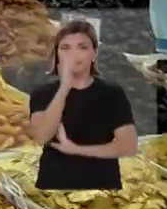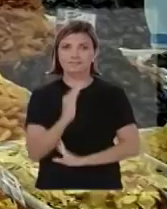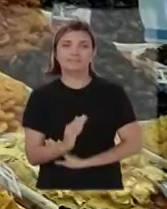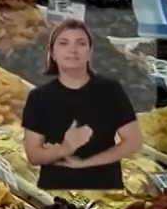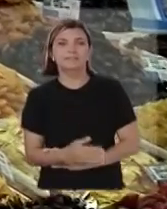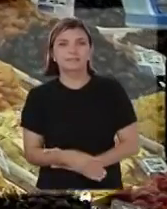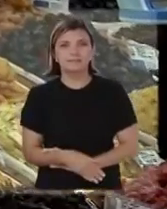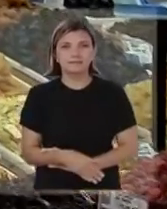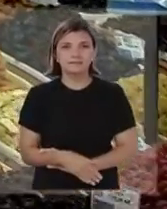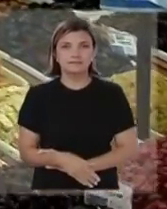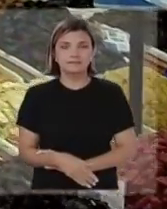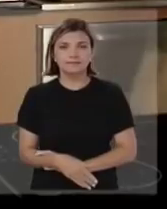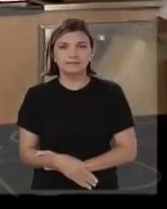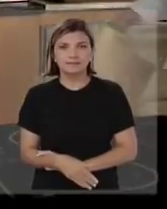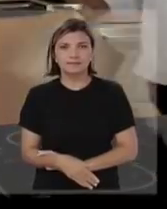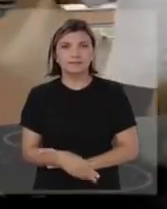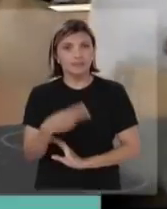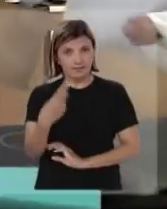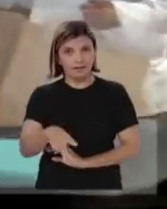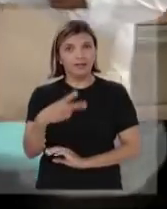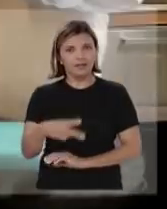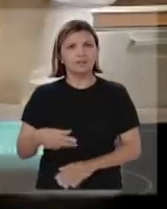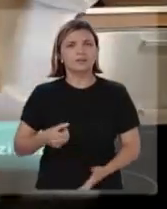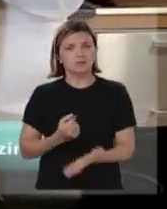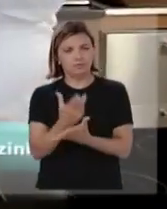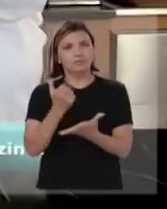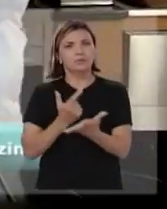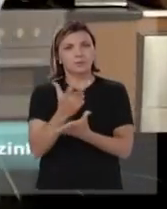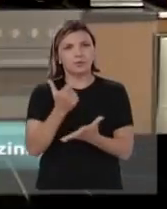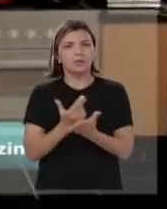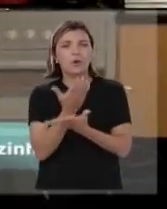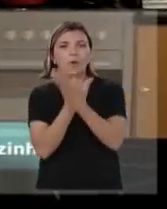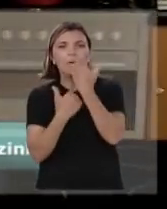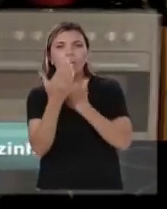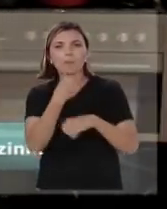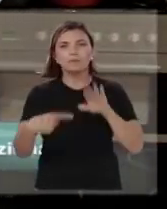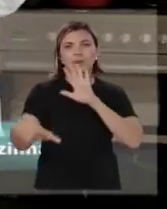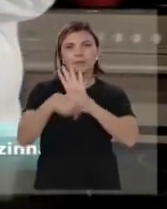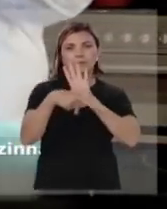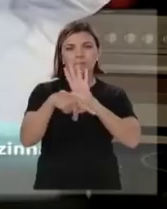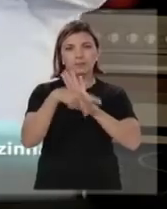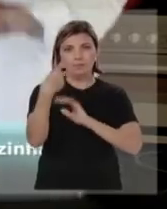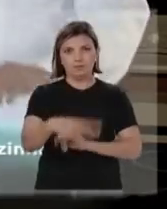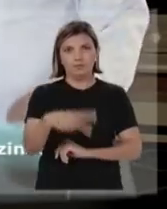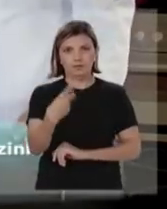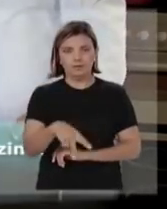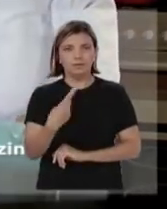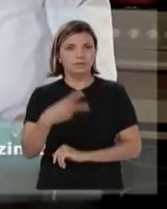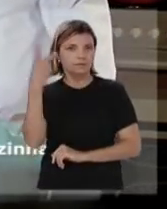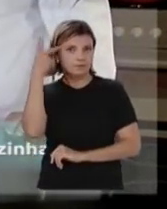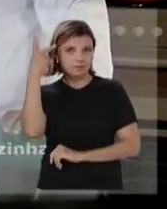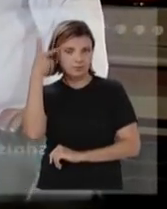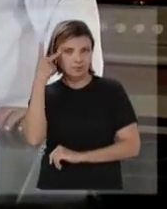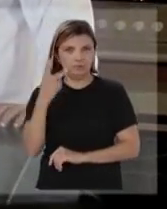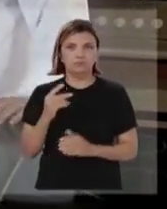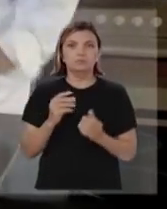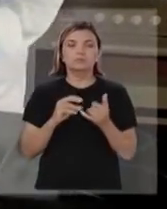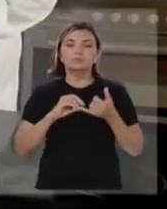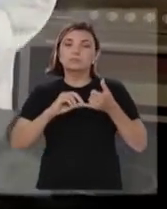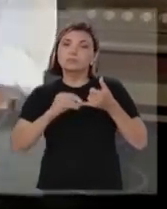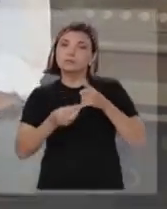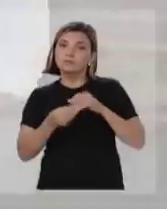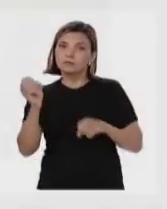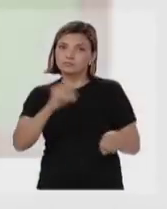sabores do Brasil! Bom, e é no Mercadão que encontramos alguns ingredientes de um prato muito conhecido da região sudeste,